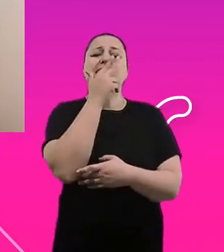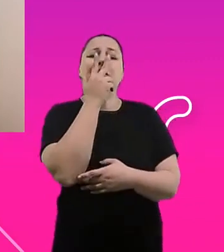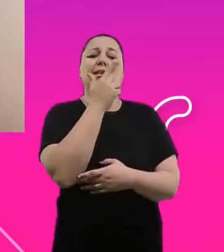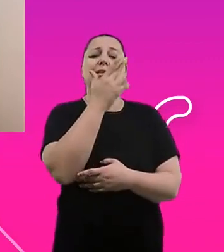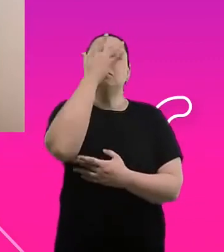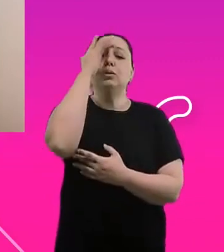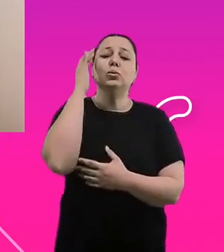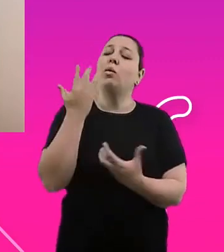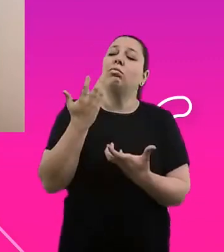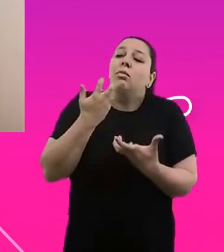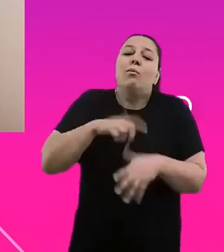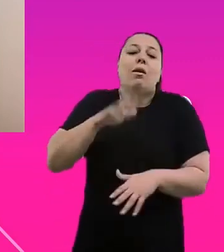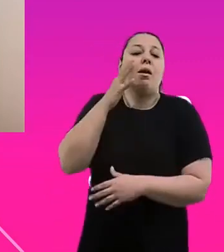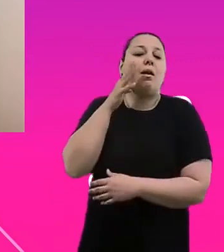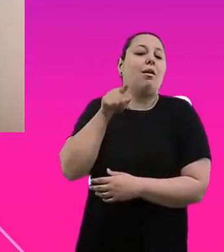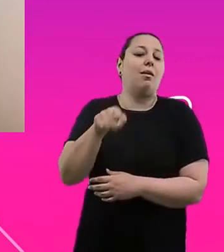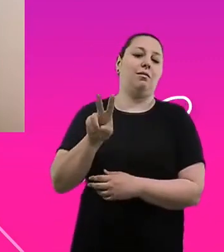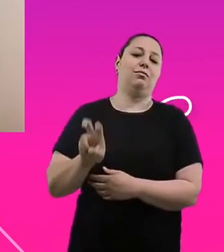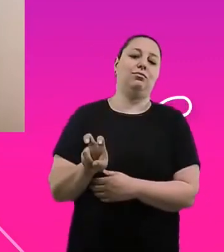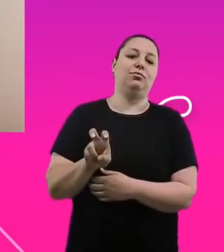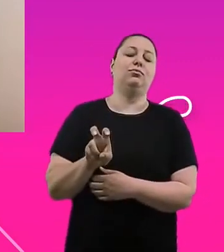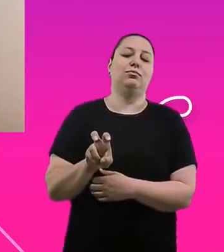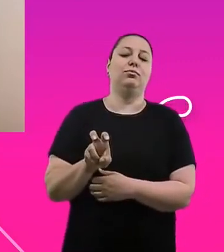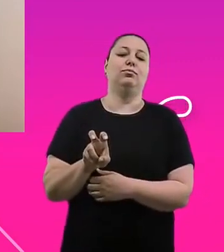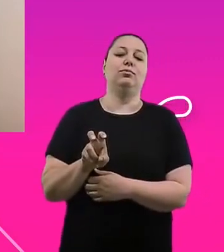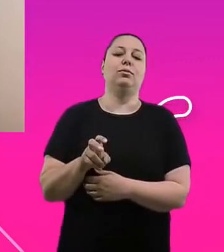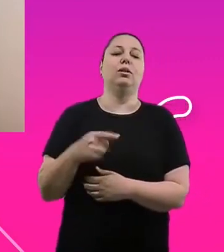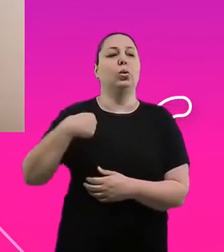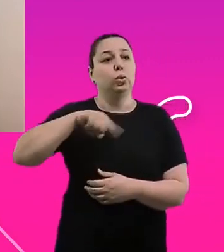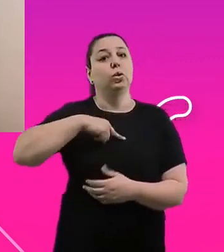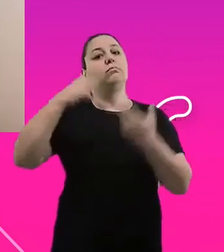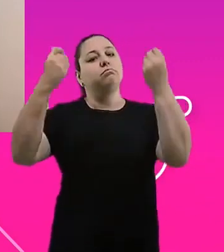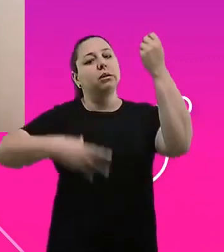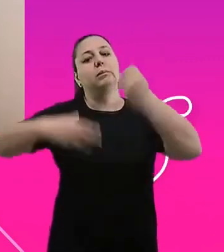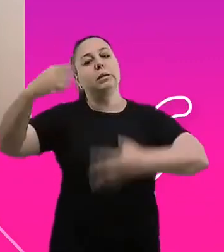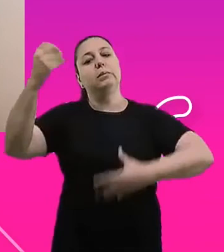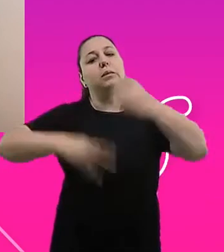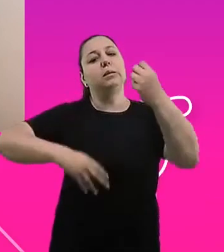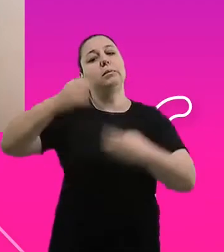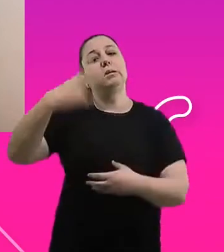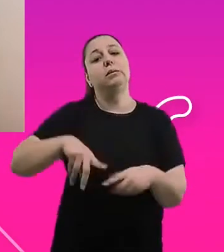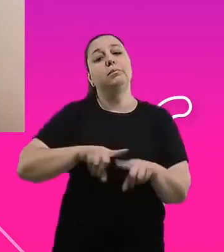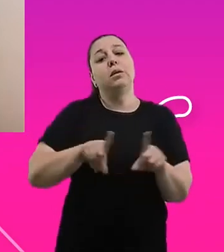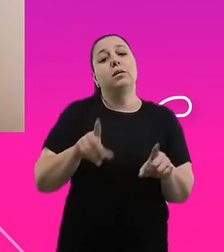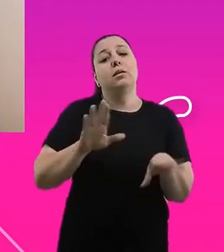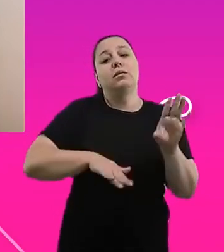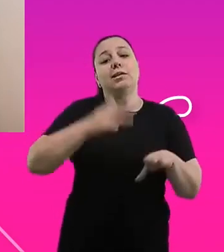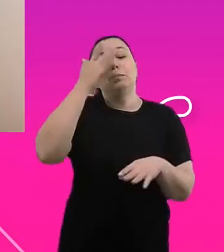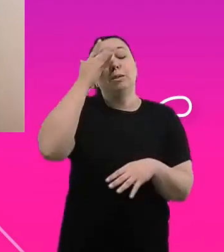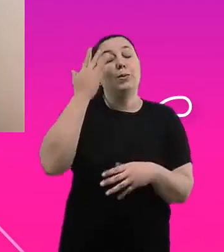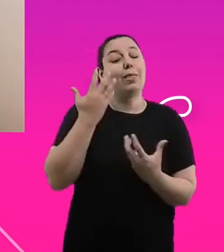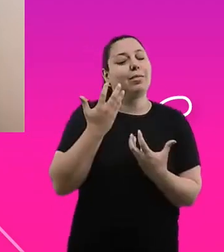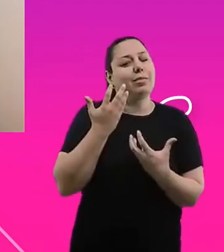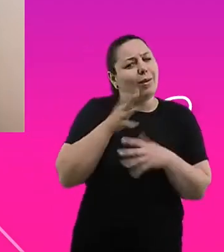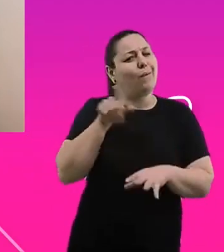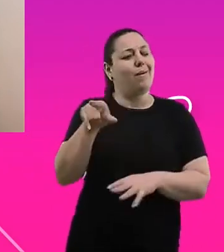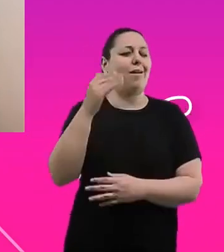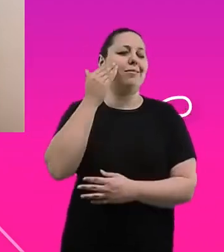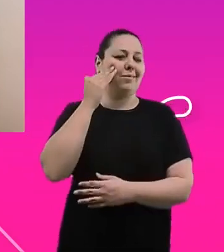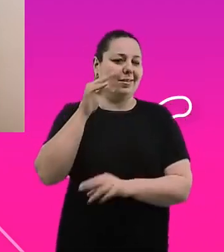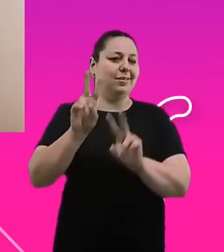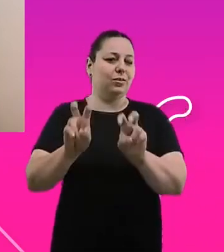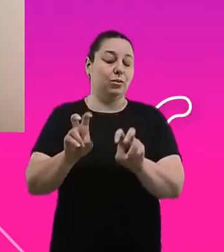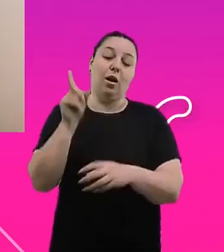ouve como é que a pessoa consome e produz e como é que eu consumo e produzo e a gente chega no meio do caminho. É difícil, não é fácil,